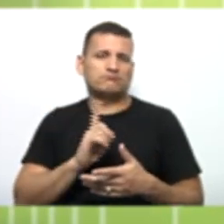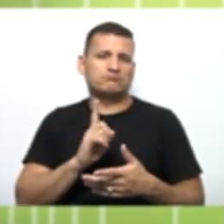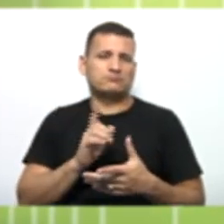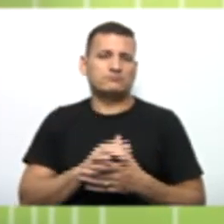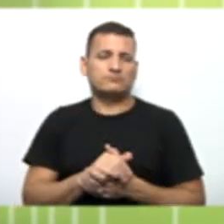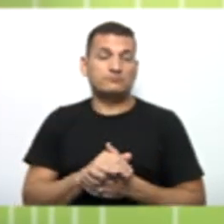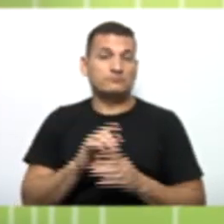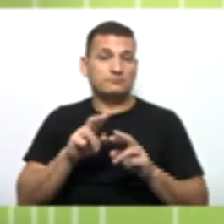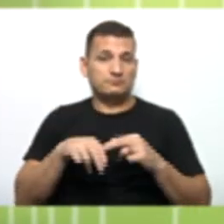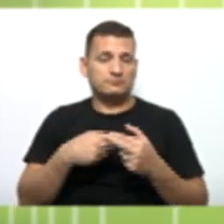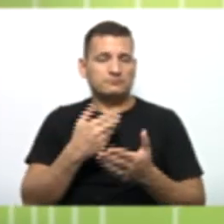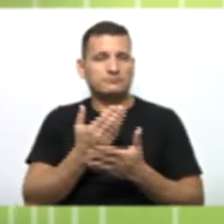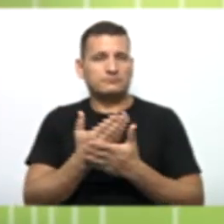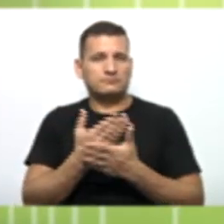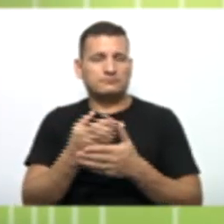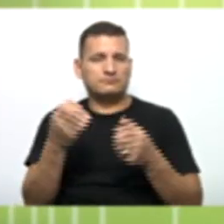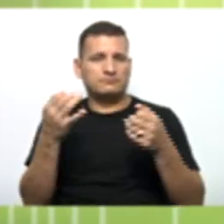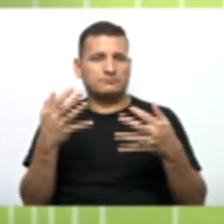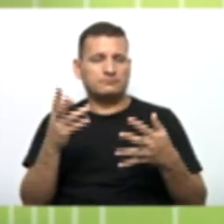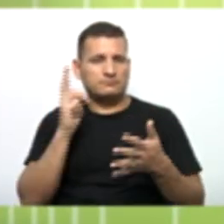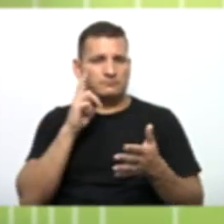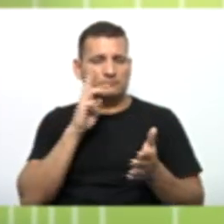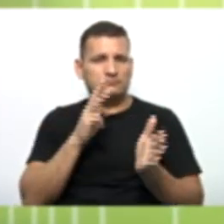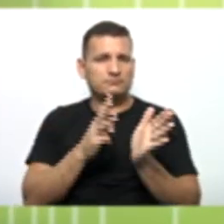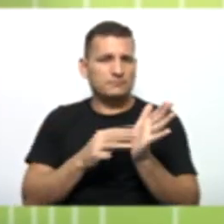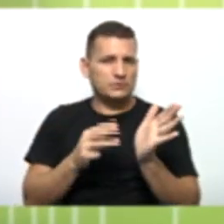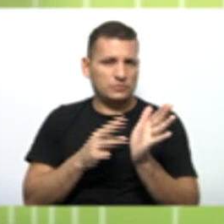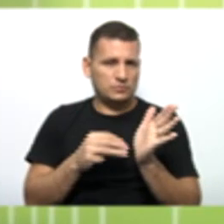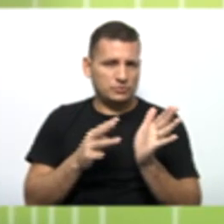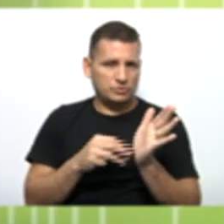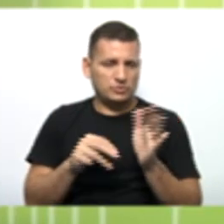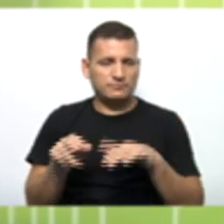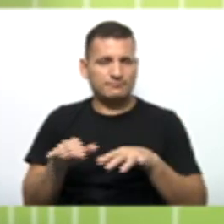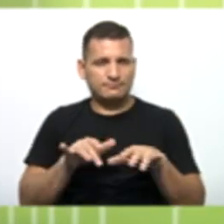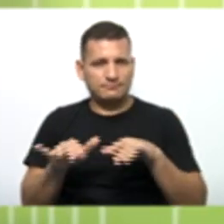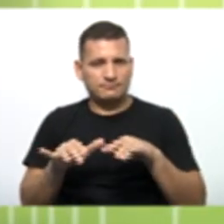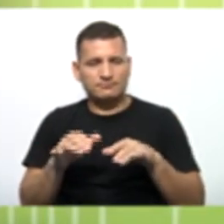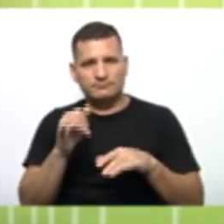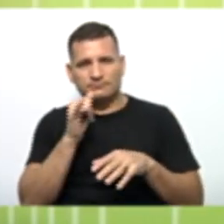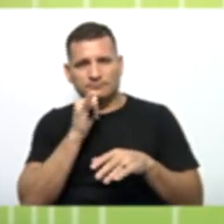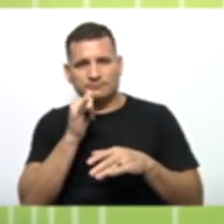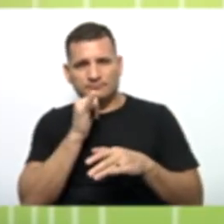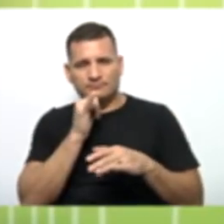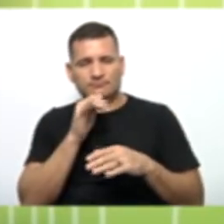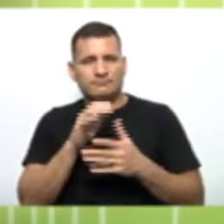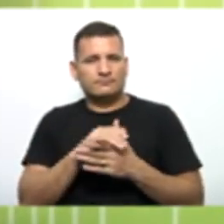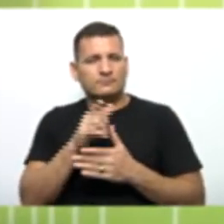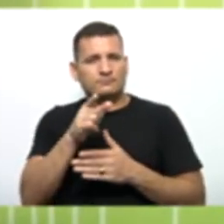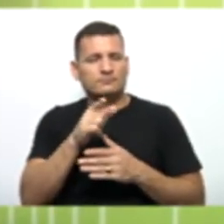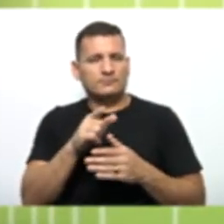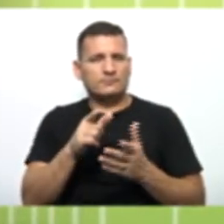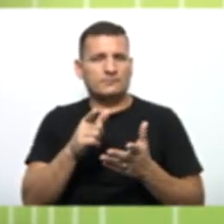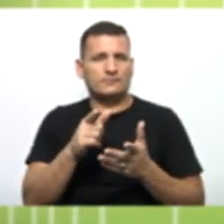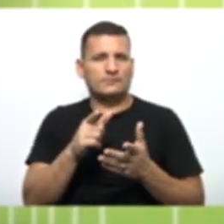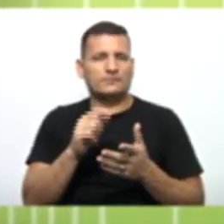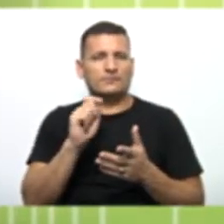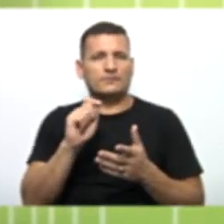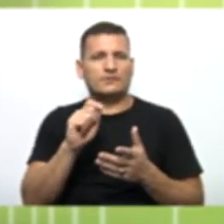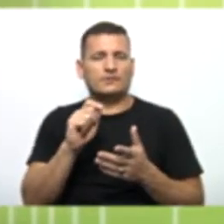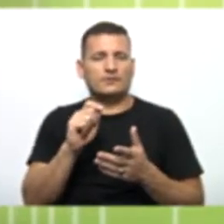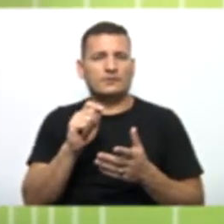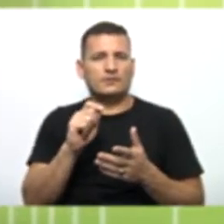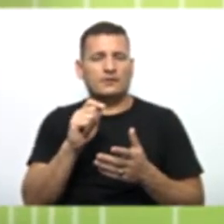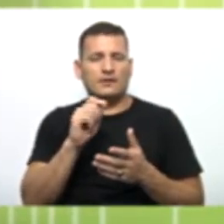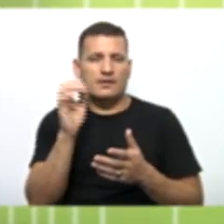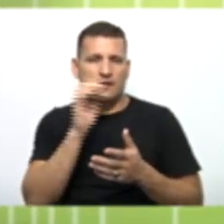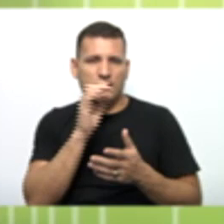que a gente estudou as metodologias de desenvolvimento? Por exemplo, se você pega uma metodologia ágil lá, Scrum, ele